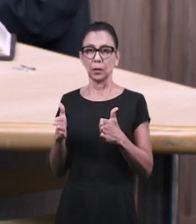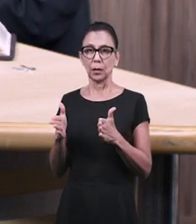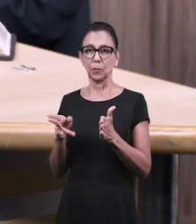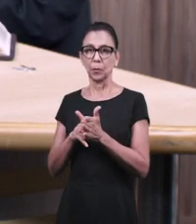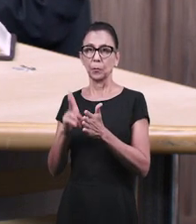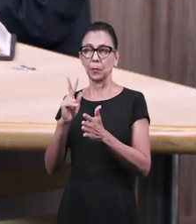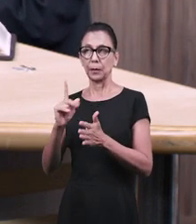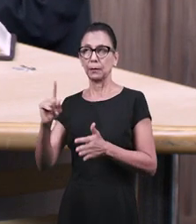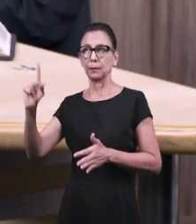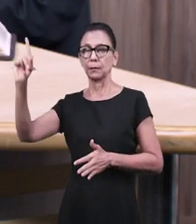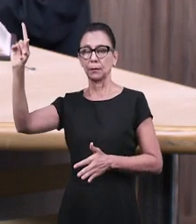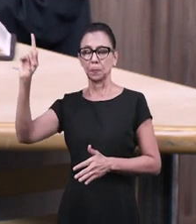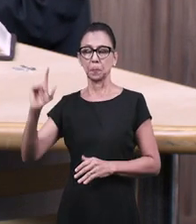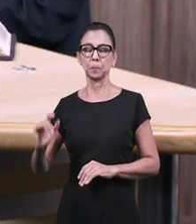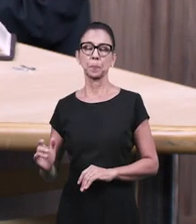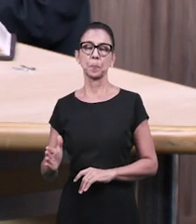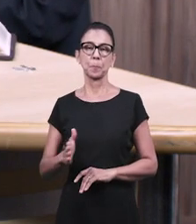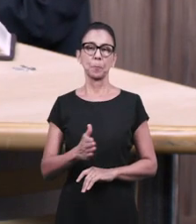O texto que você leu